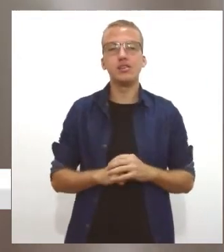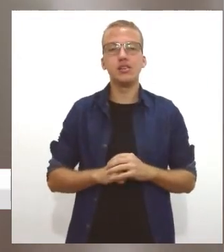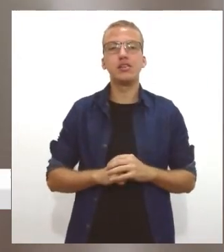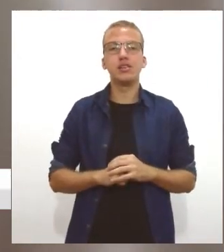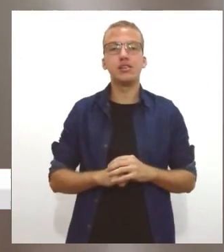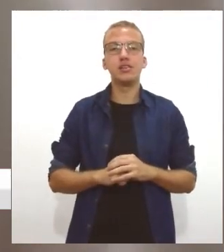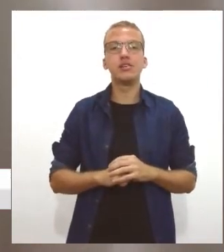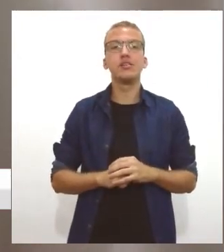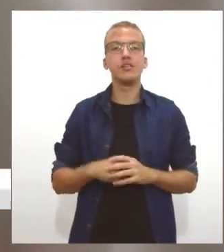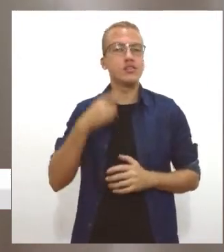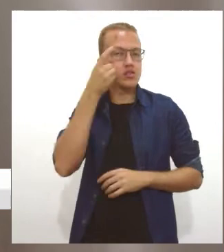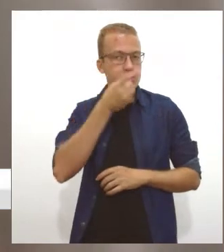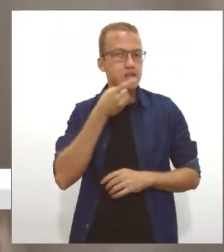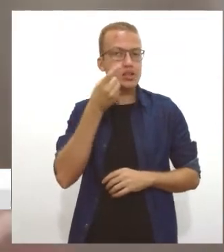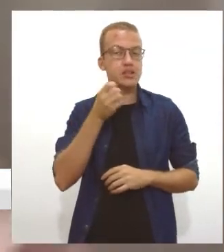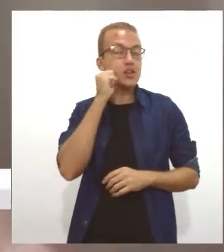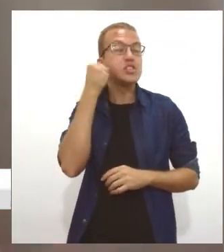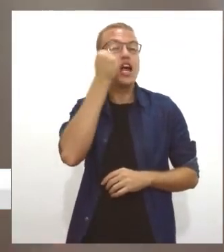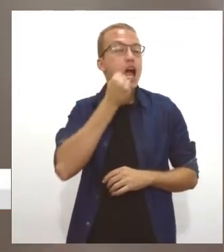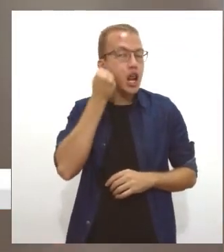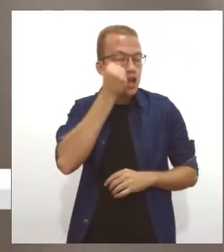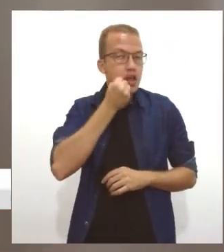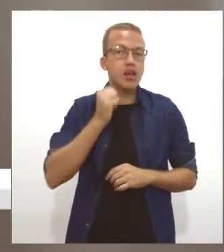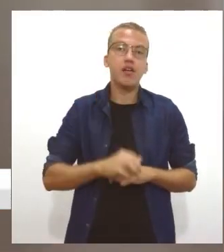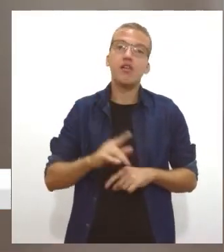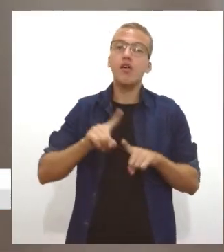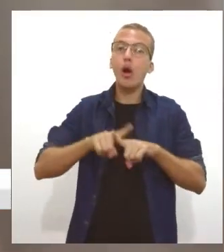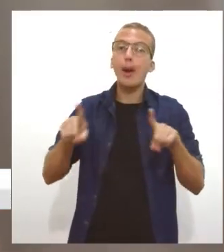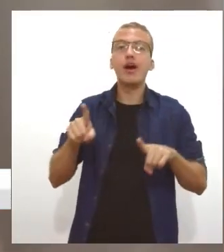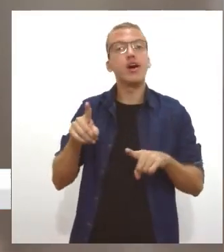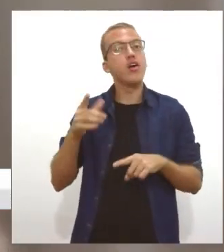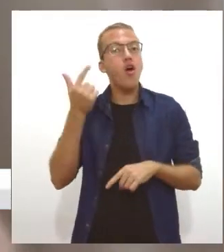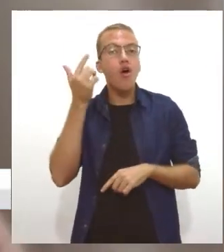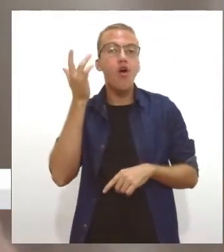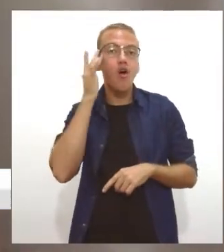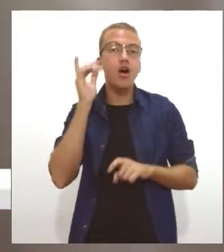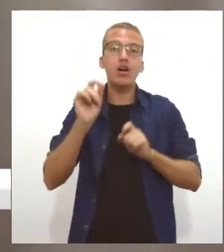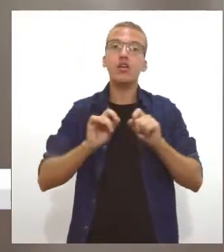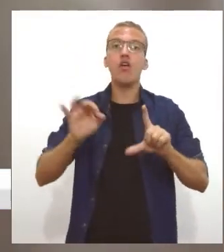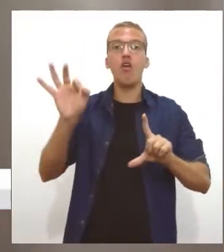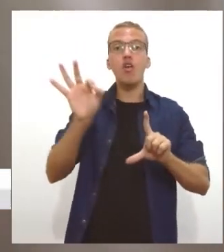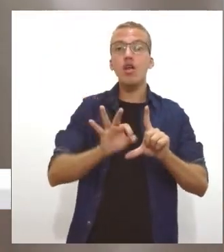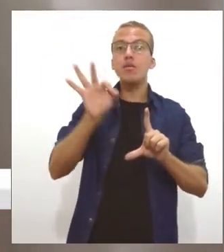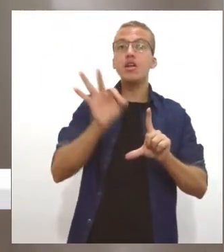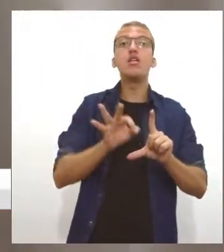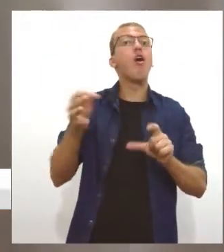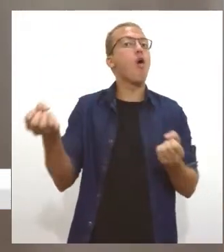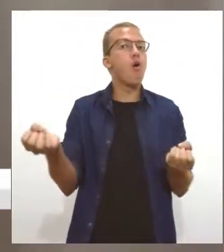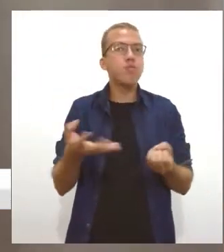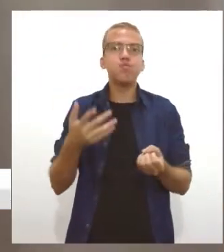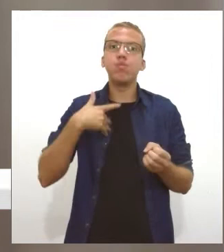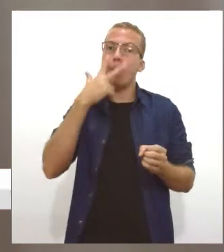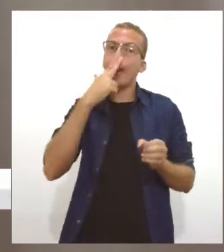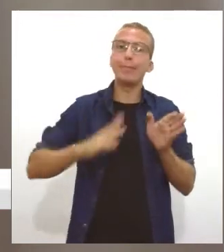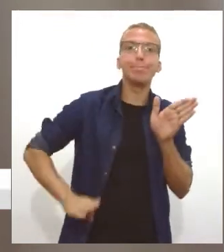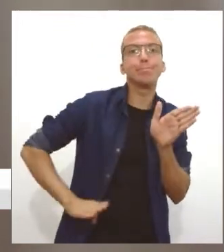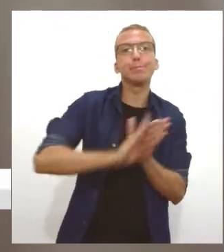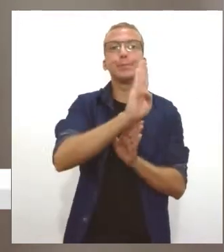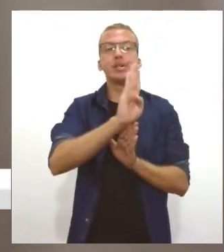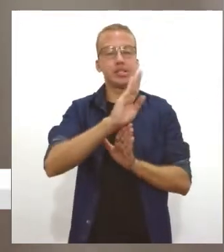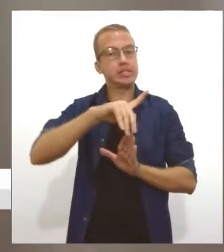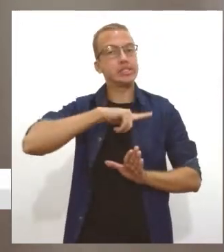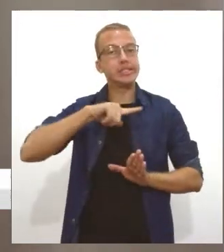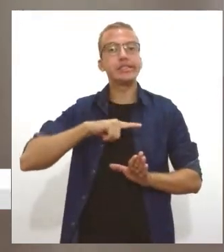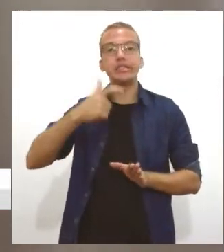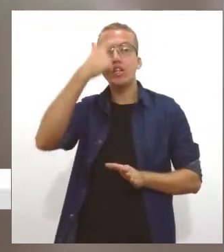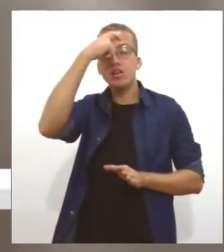andou. Mas eu acho que diante dos índices, de todos os números assim, alarmantes, e tendo a consciência